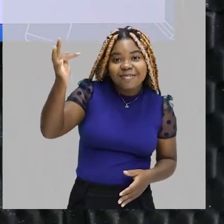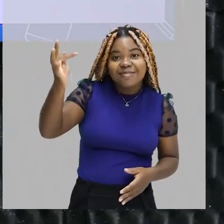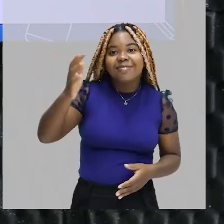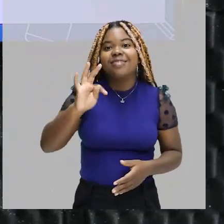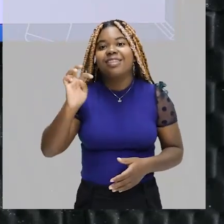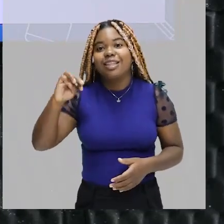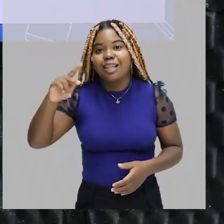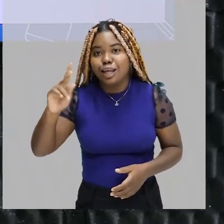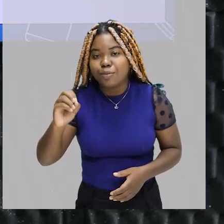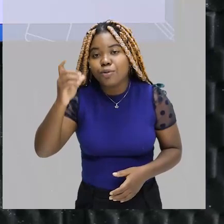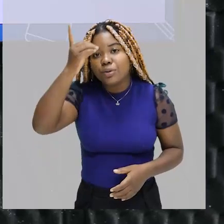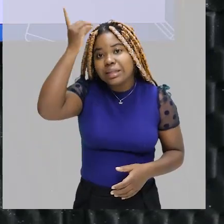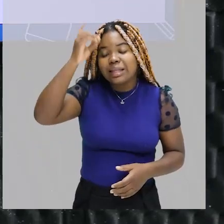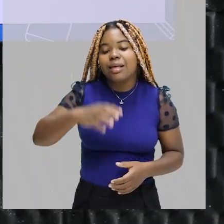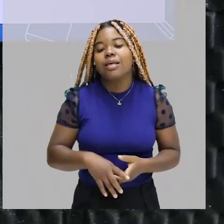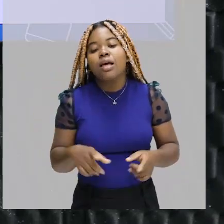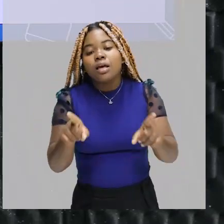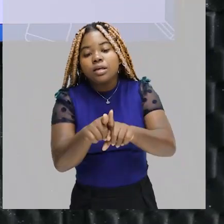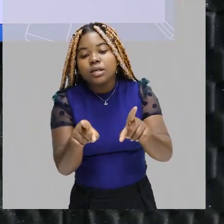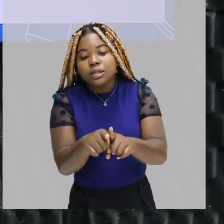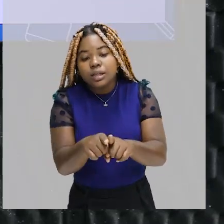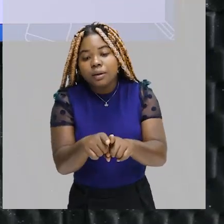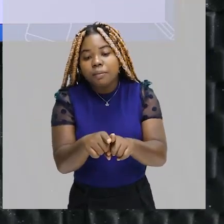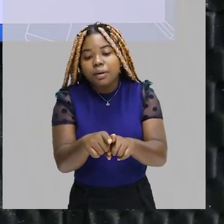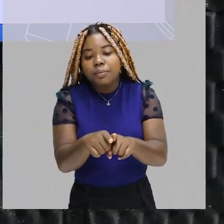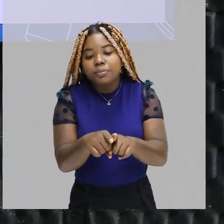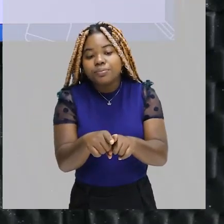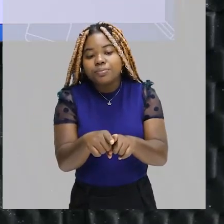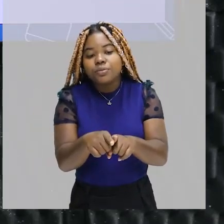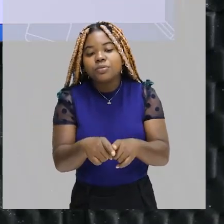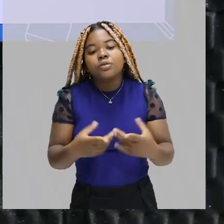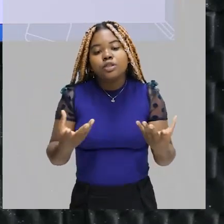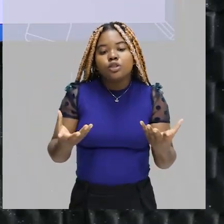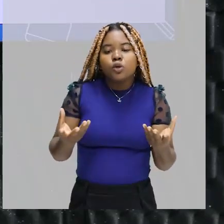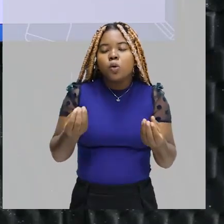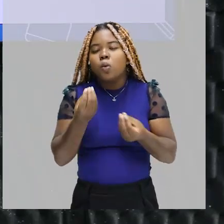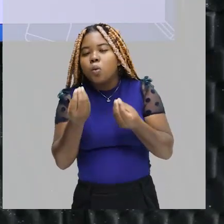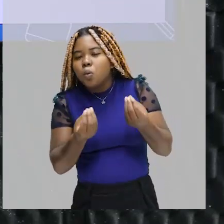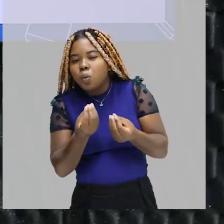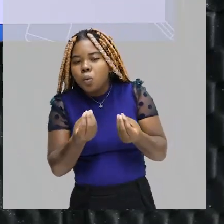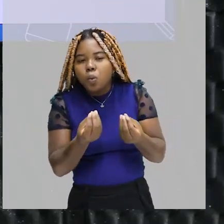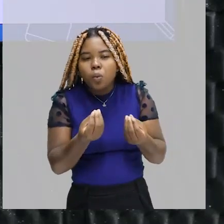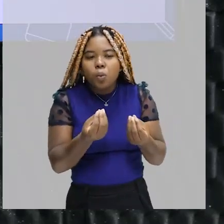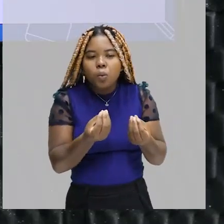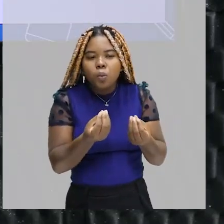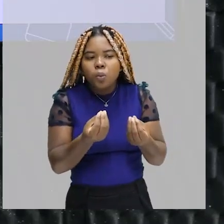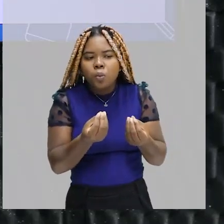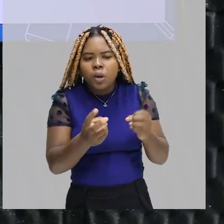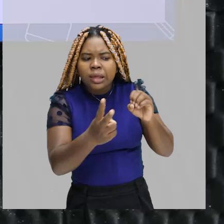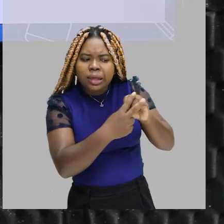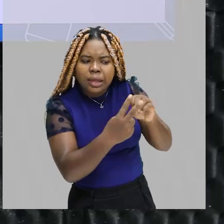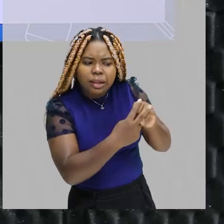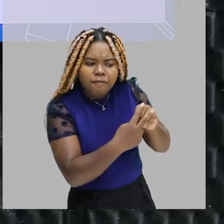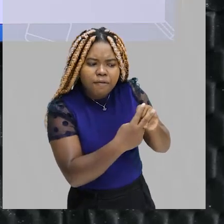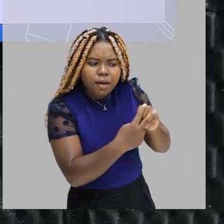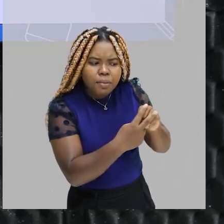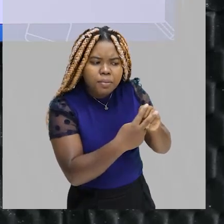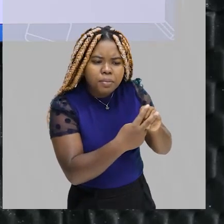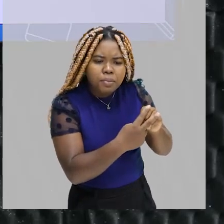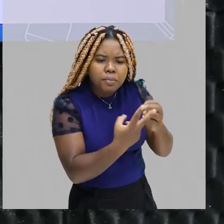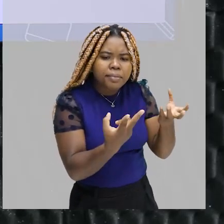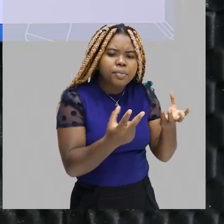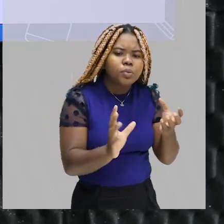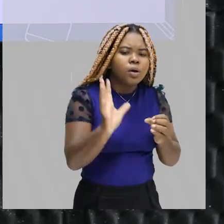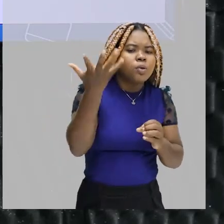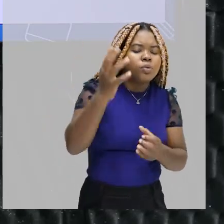passado e futuro, e também usamos para indicar o status, como que aquela ação está. Então, por